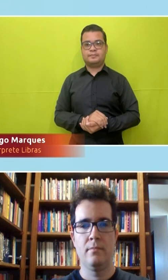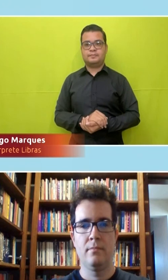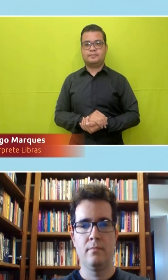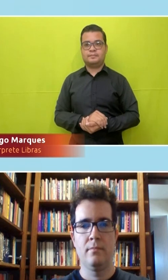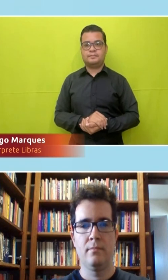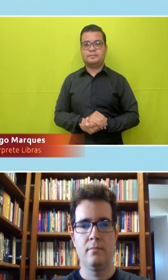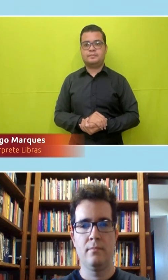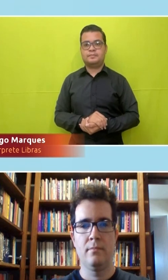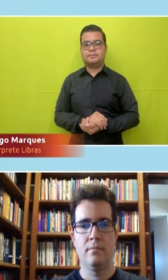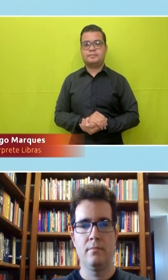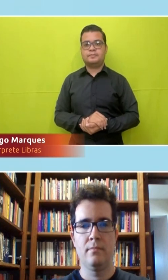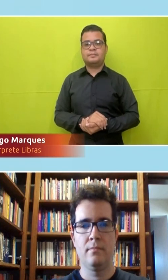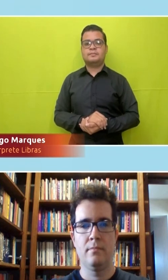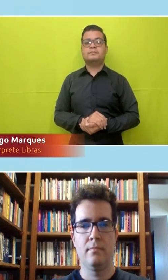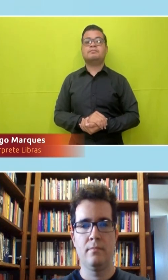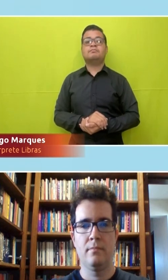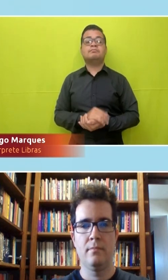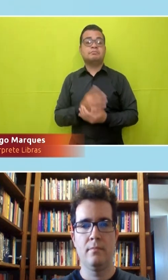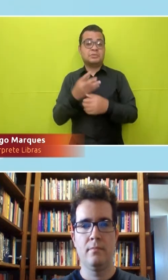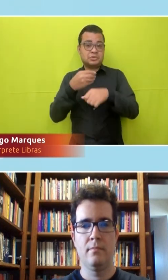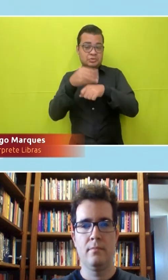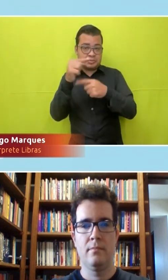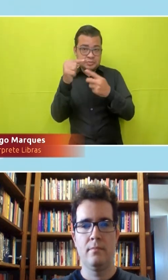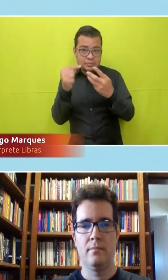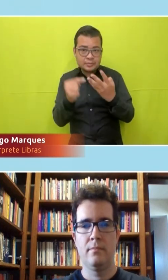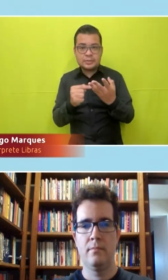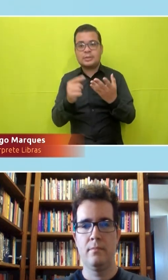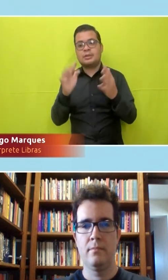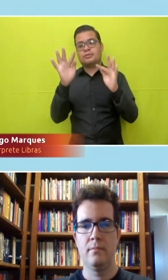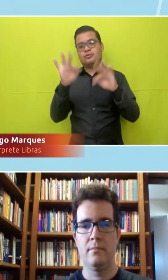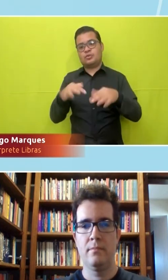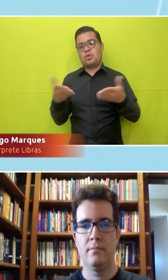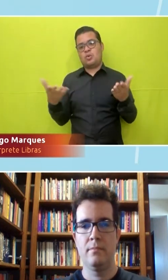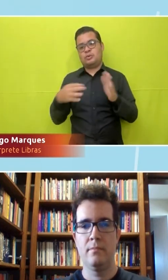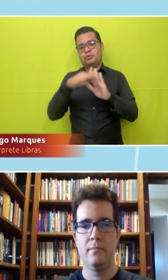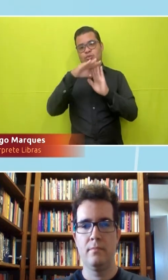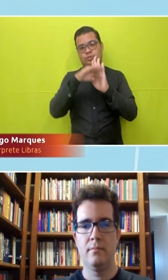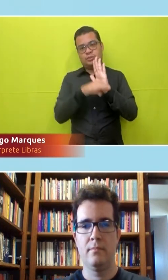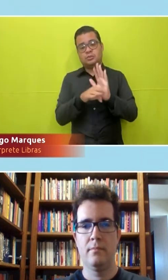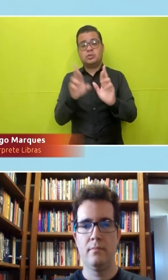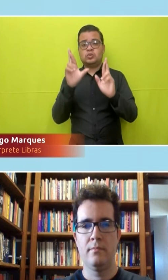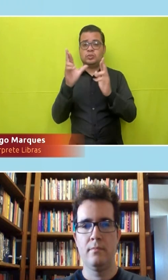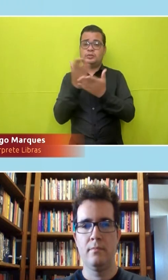goiania.go.gov.br/secult. E é com essas dicas culturais que eu encerro o programa de hoje. Espero que você tenha um